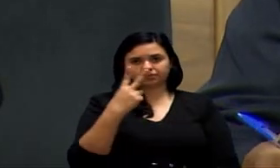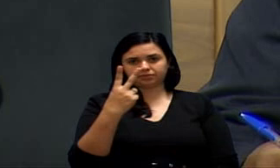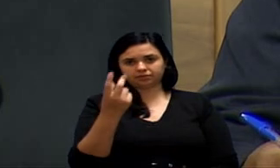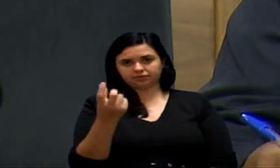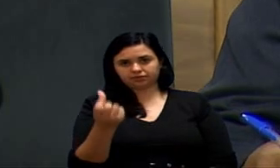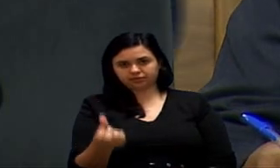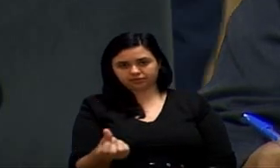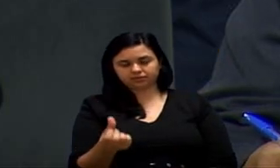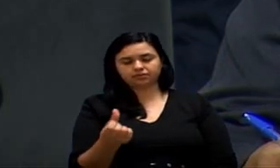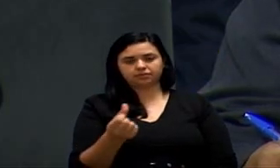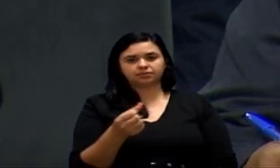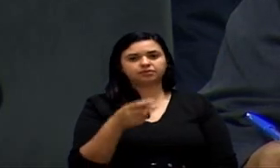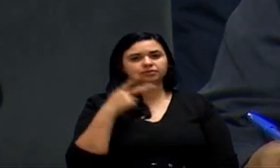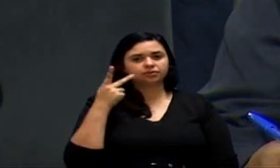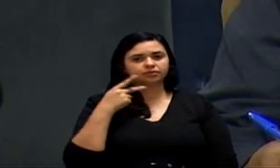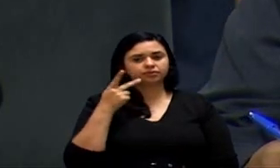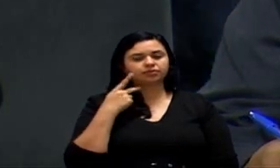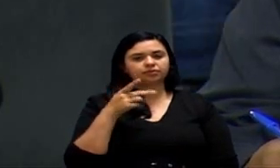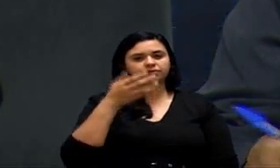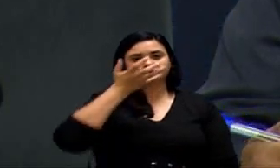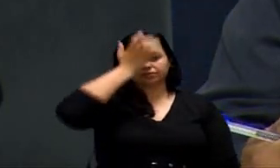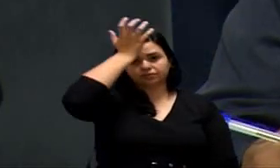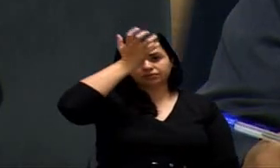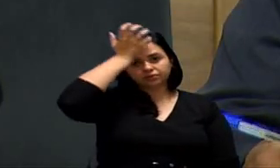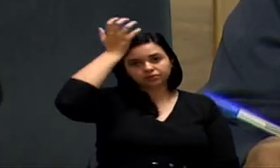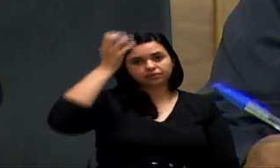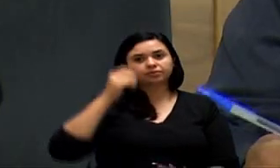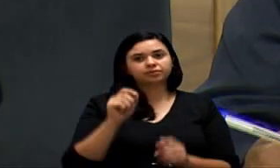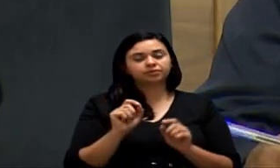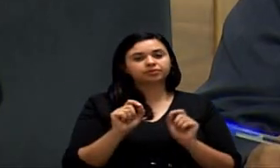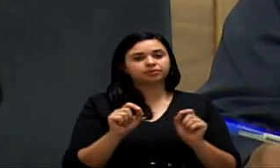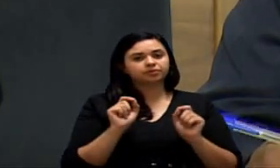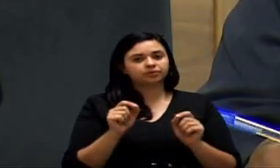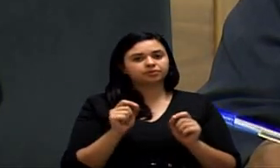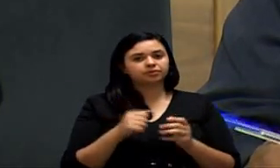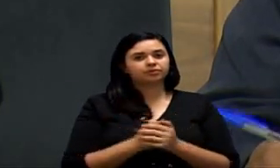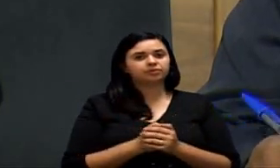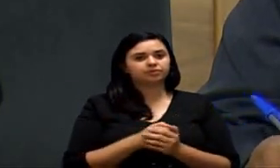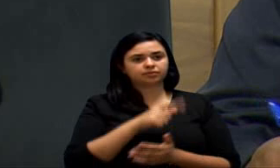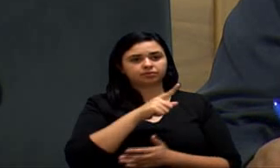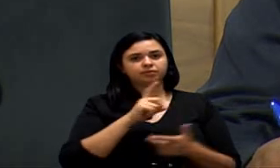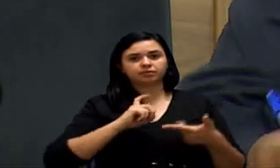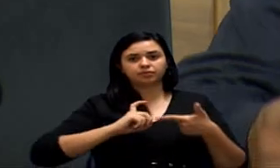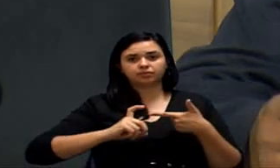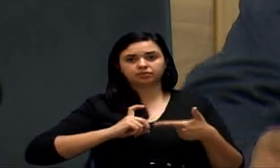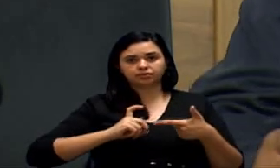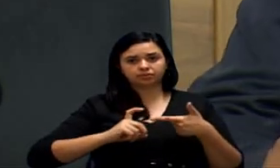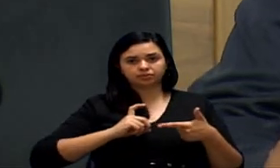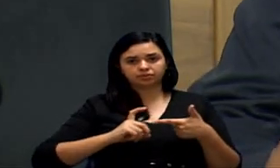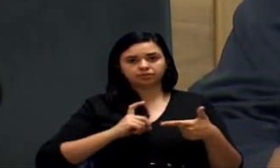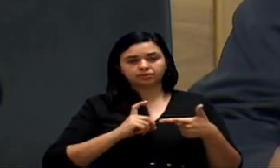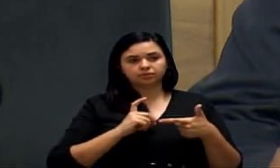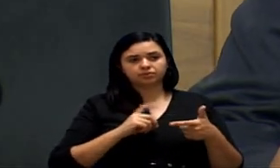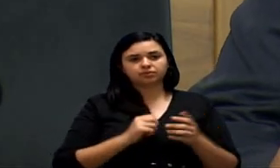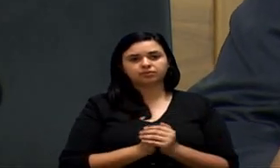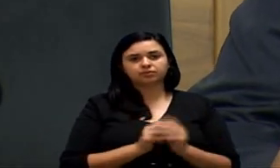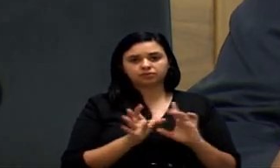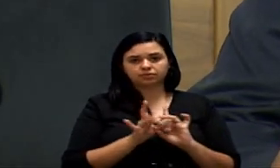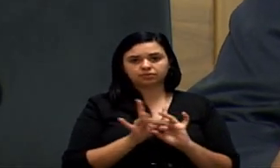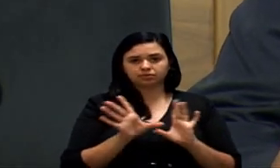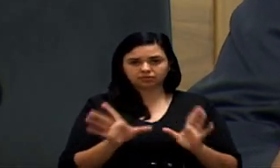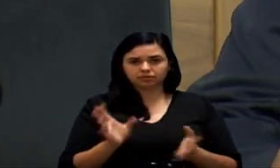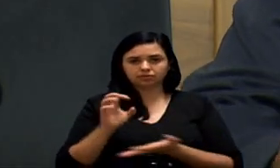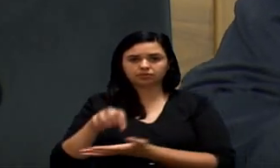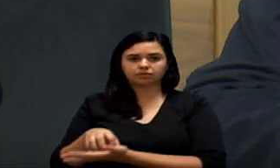do vereador Fábio Simoa, que dispõe sobre autorização do Poder Executivo disciplinar o transporte de